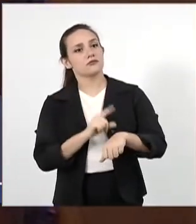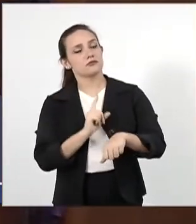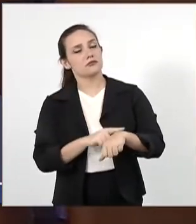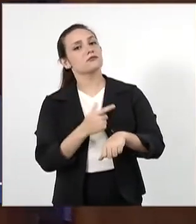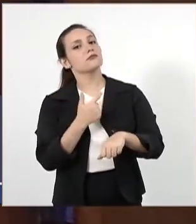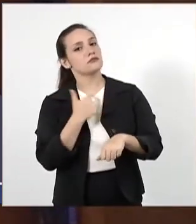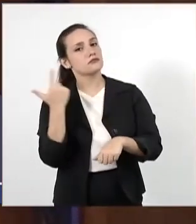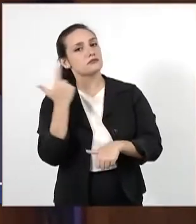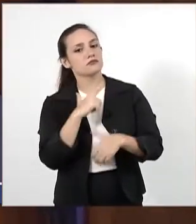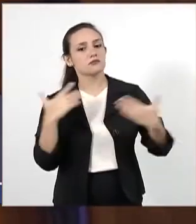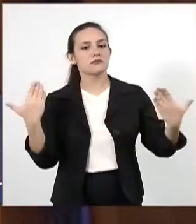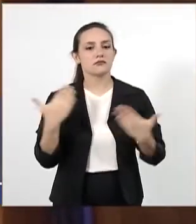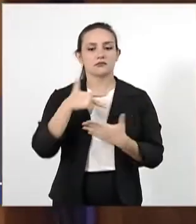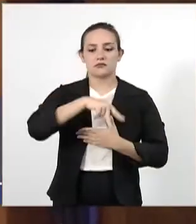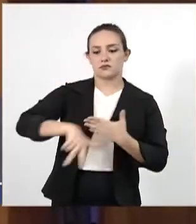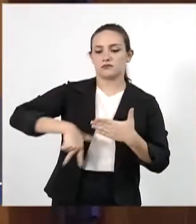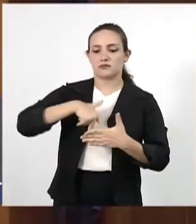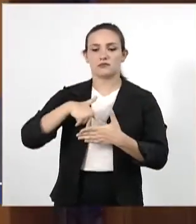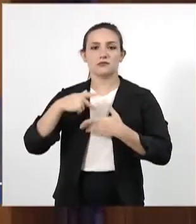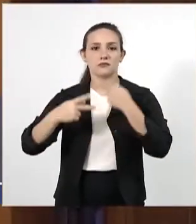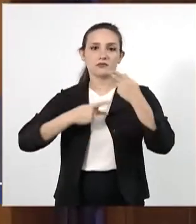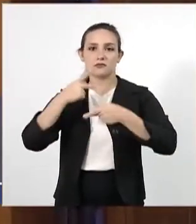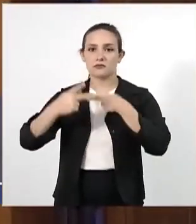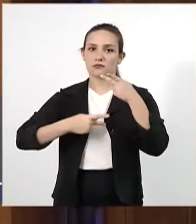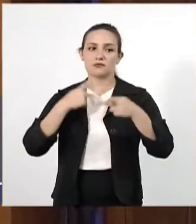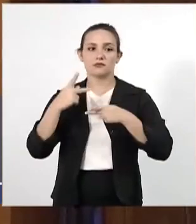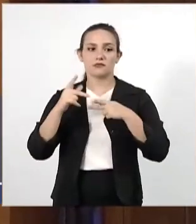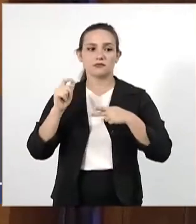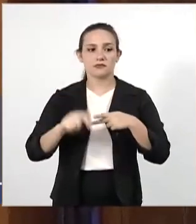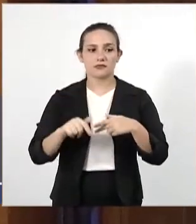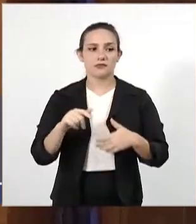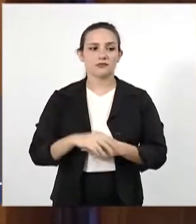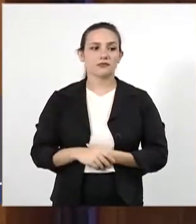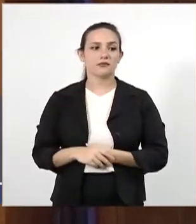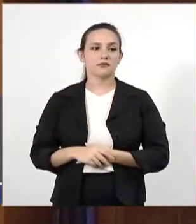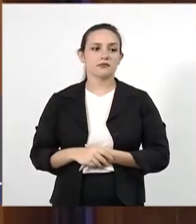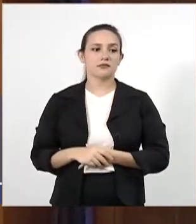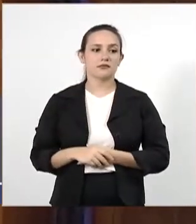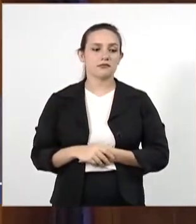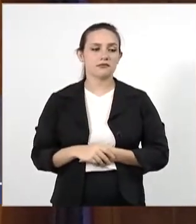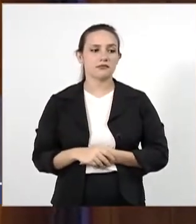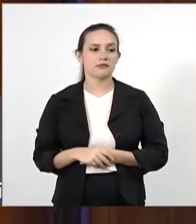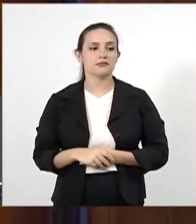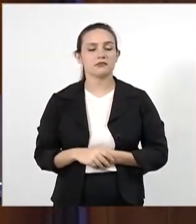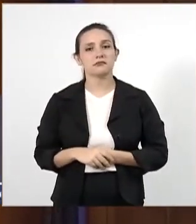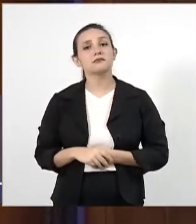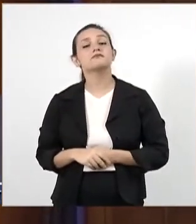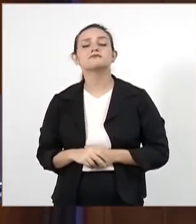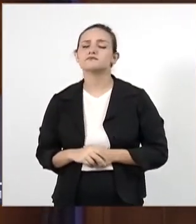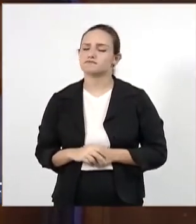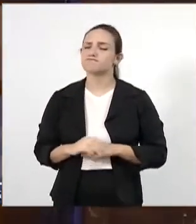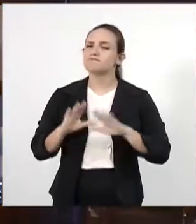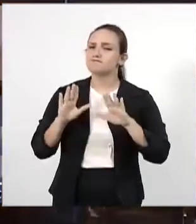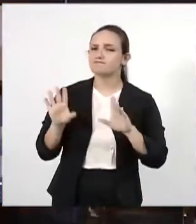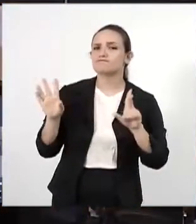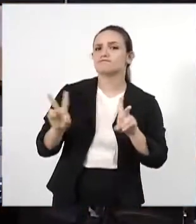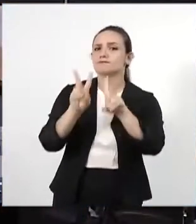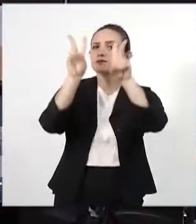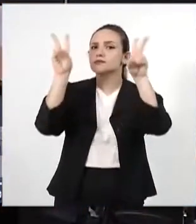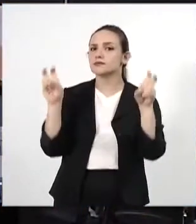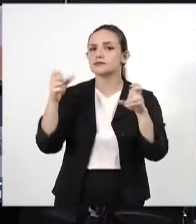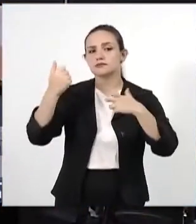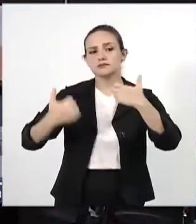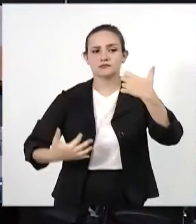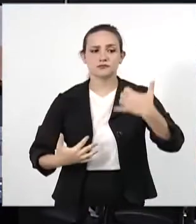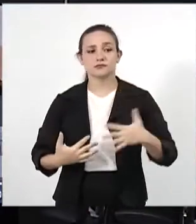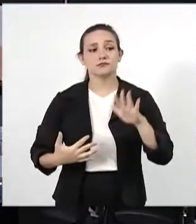eu possa utilizar essa tribuna para trazer um assunto,